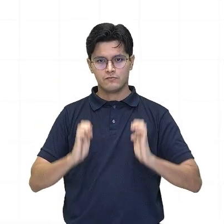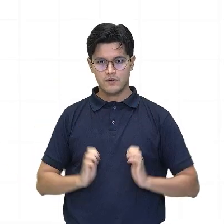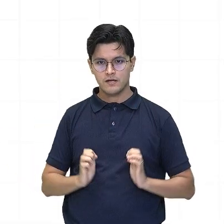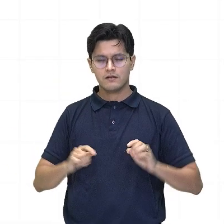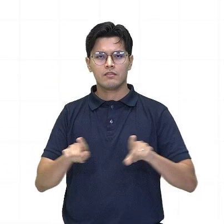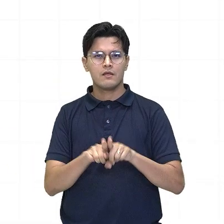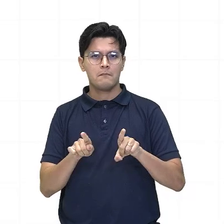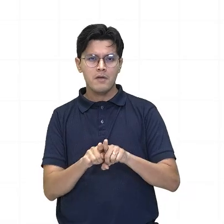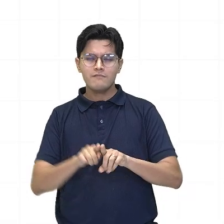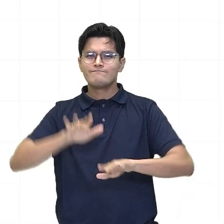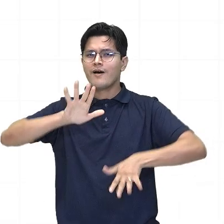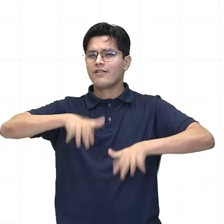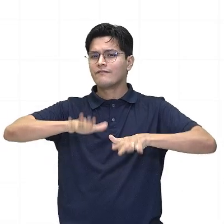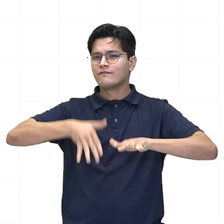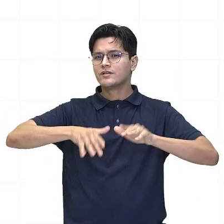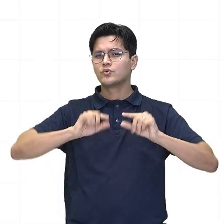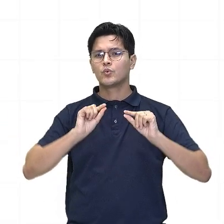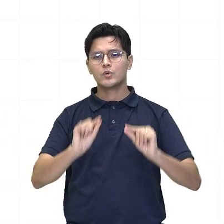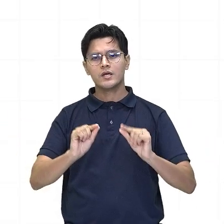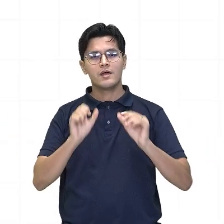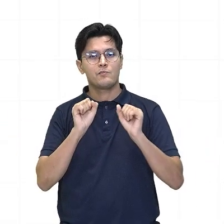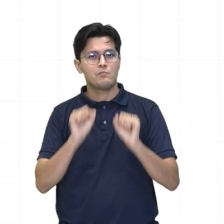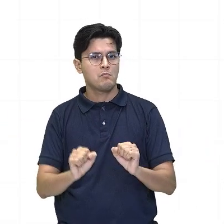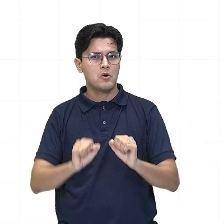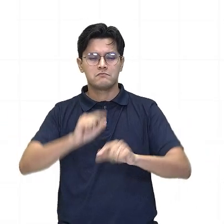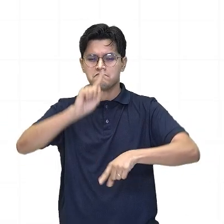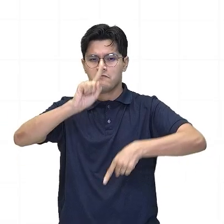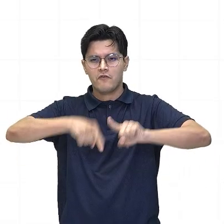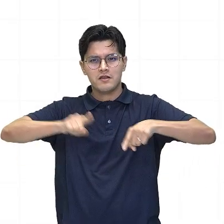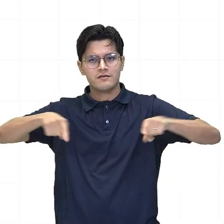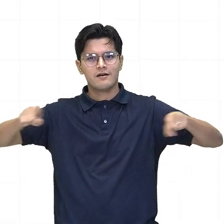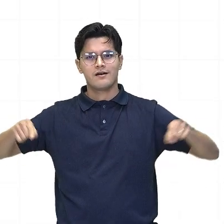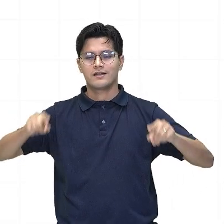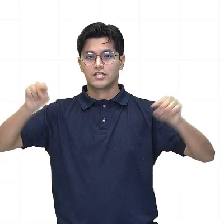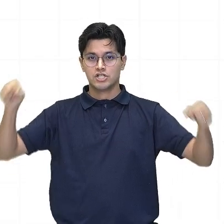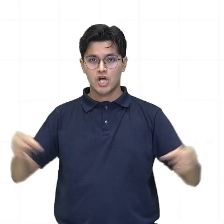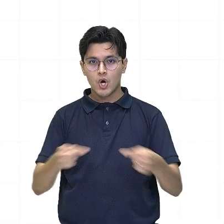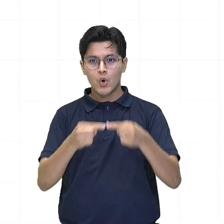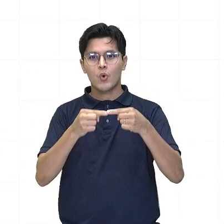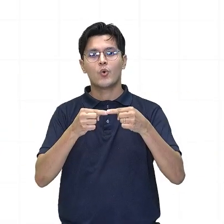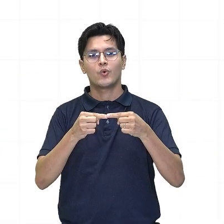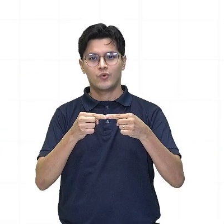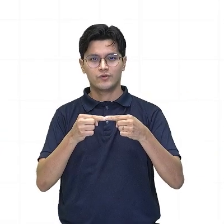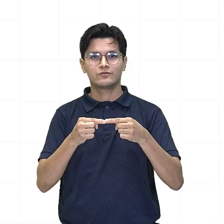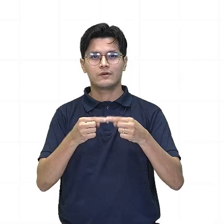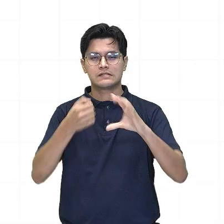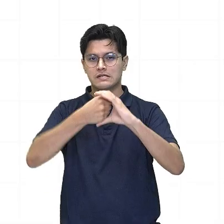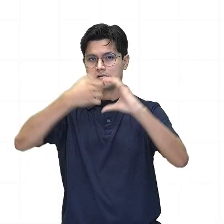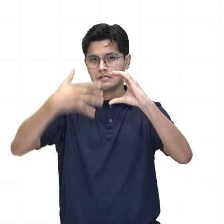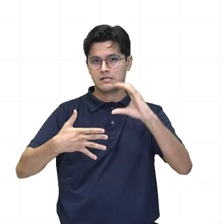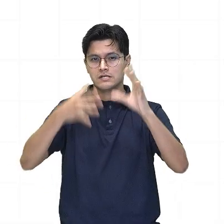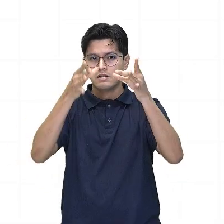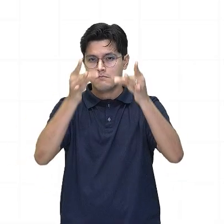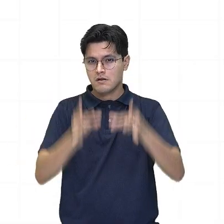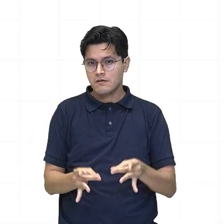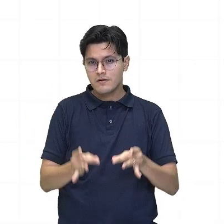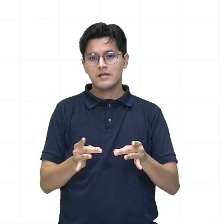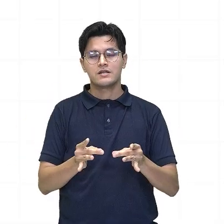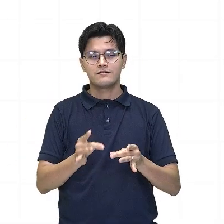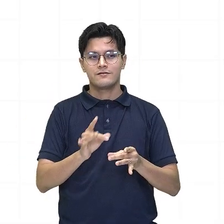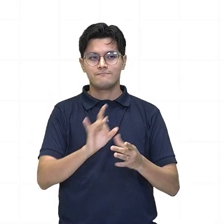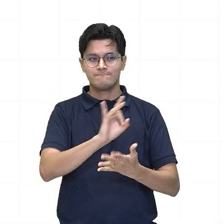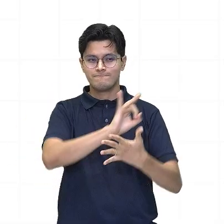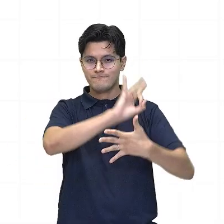alguns momentos, podem variar, de acordo com as peculiaridades de cada etnia